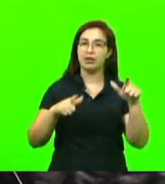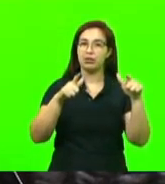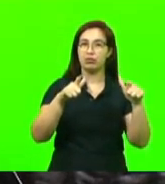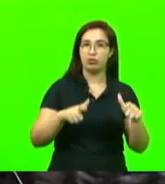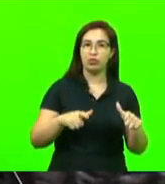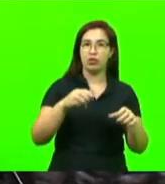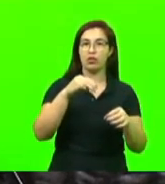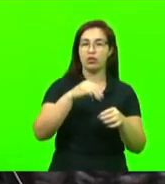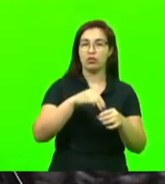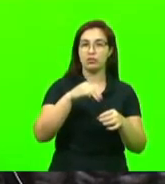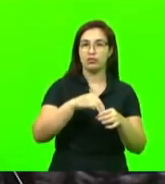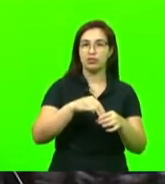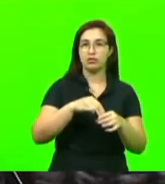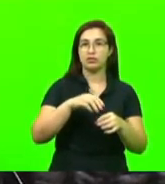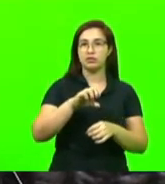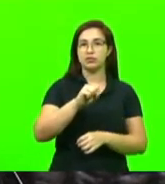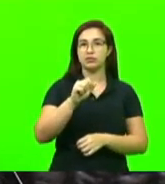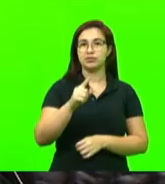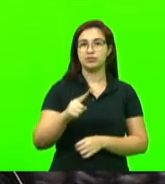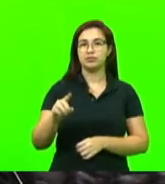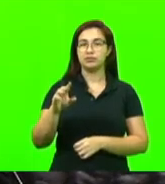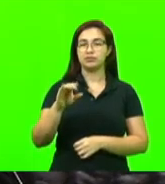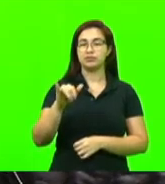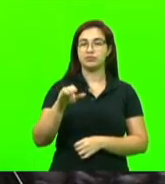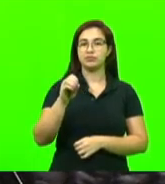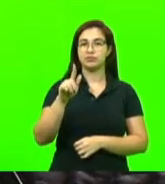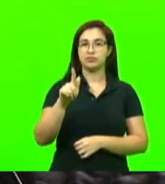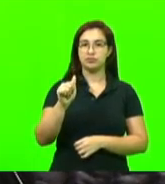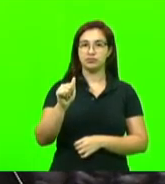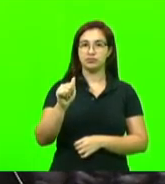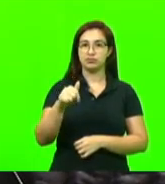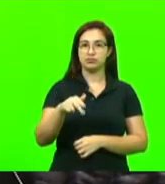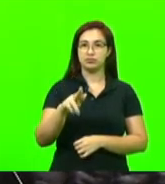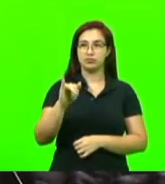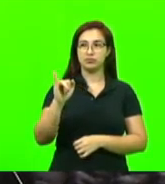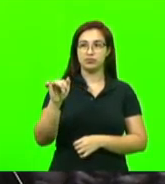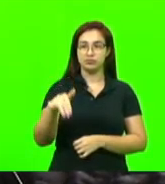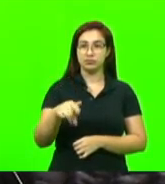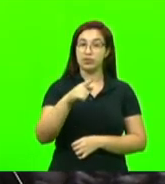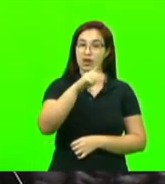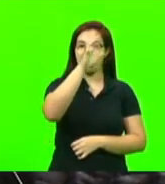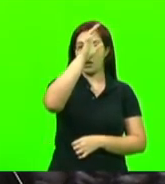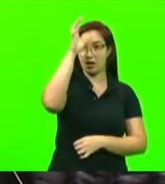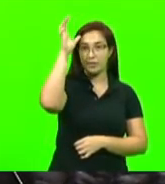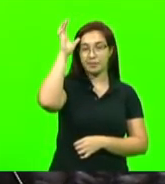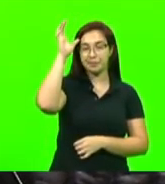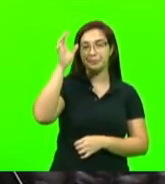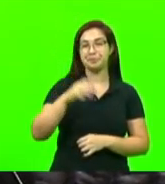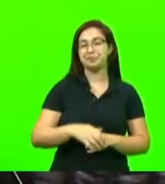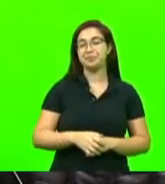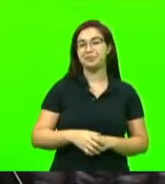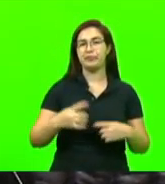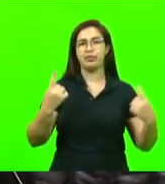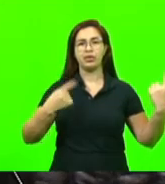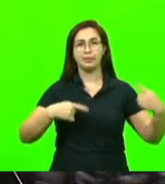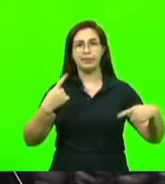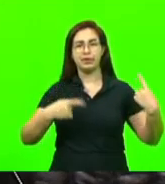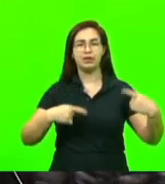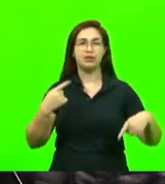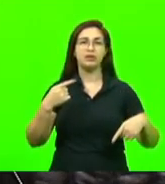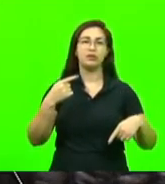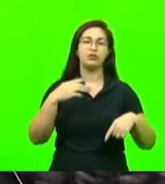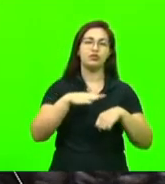São Joaquim, a convite do vereador Hilto e daquela Câmara, nós fomos debater de forma